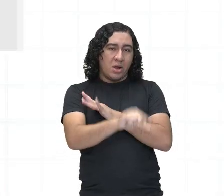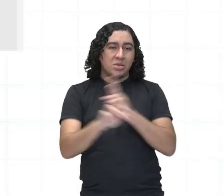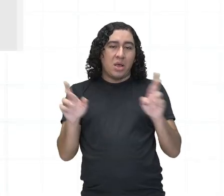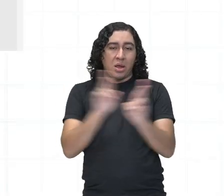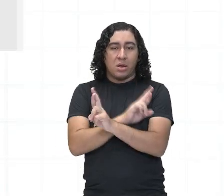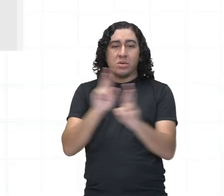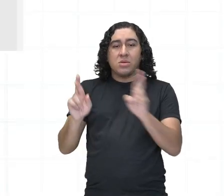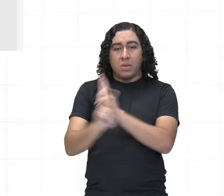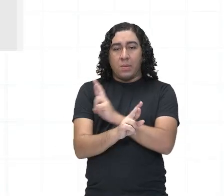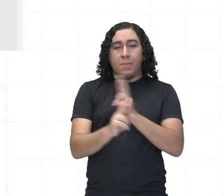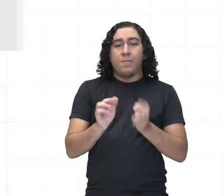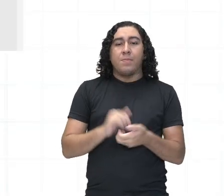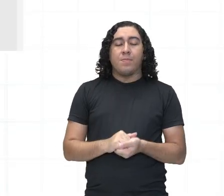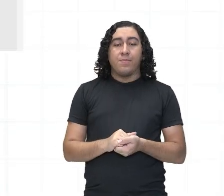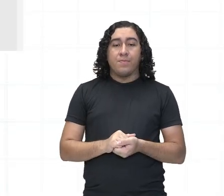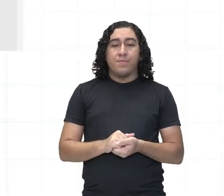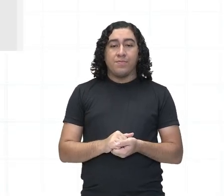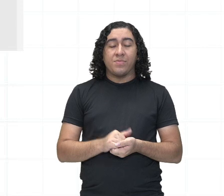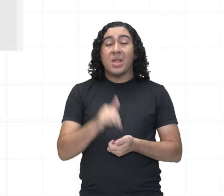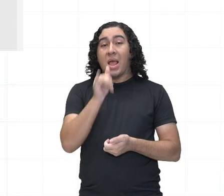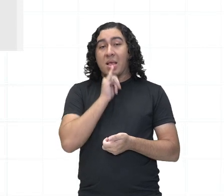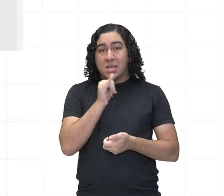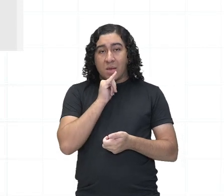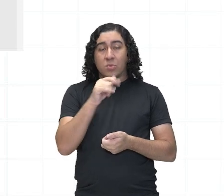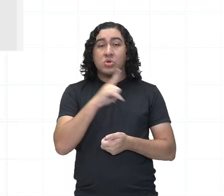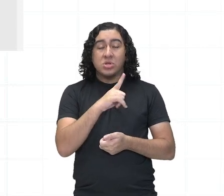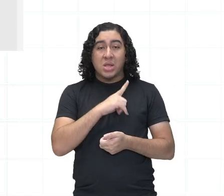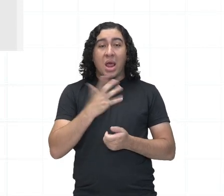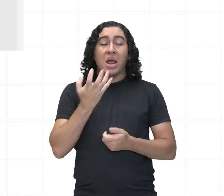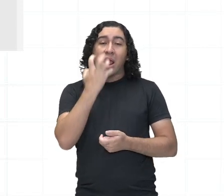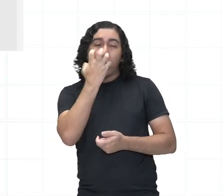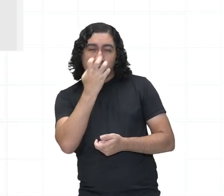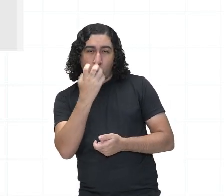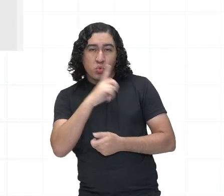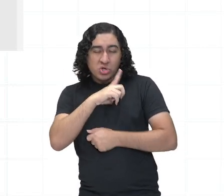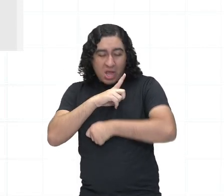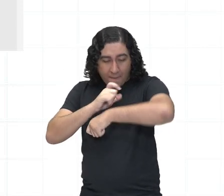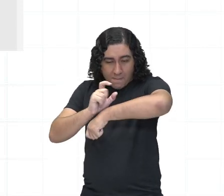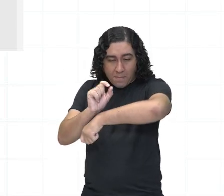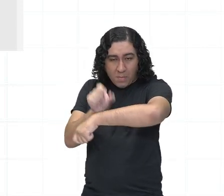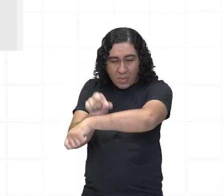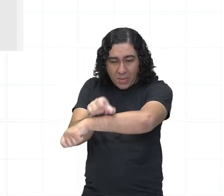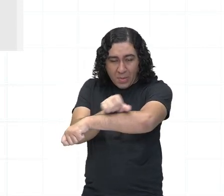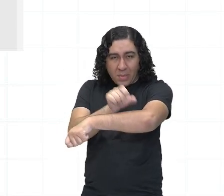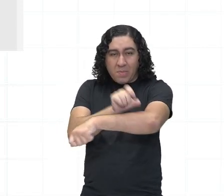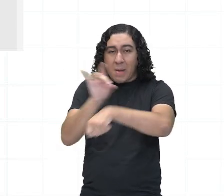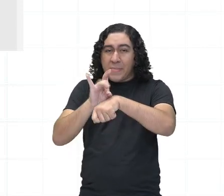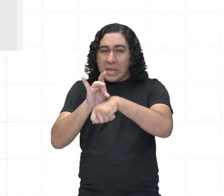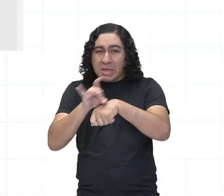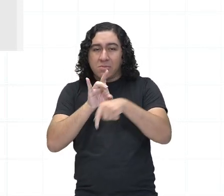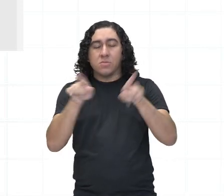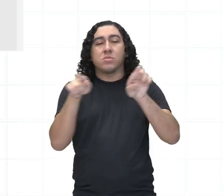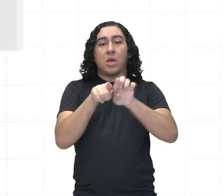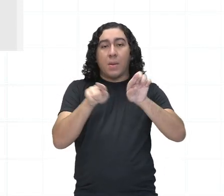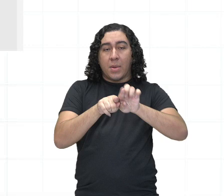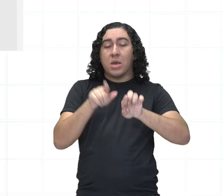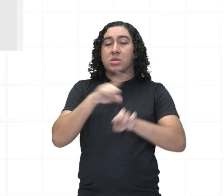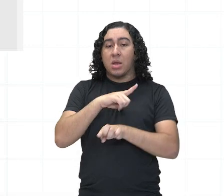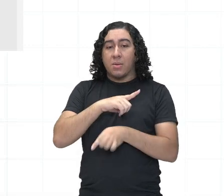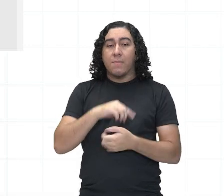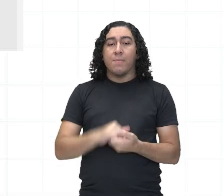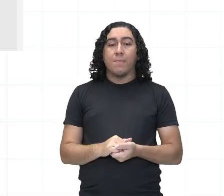No parasitismo, os carrapatos em mamíferos, pulgas em animais de estimação. Então, quem